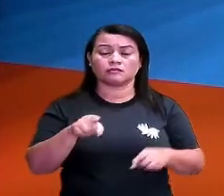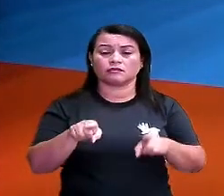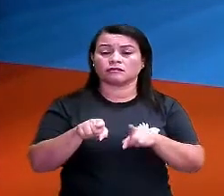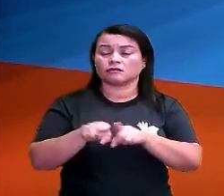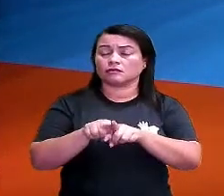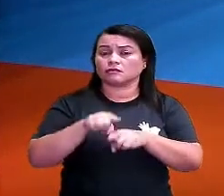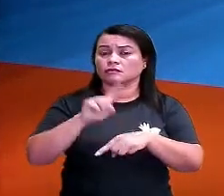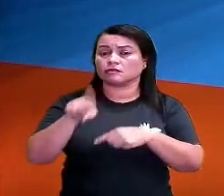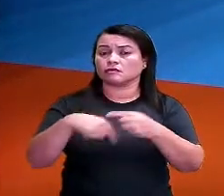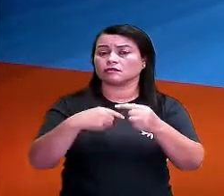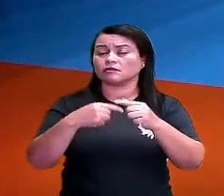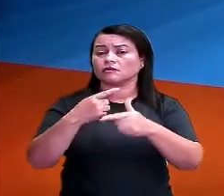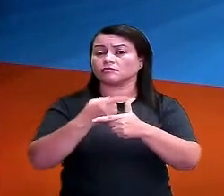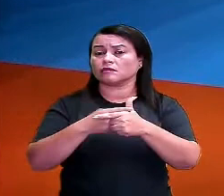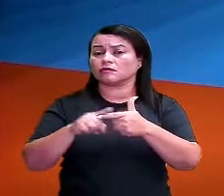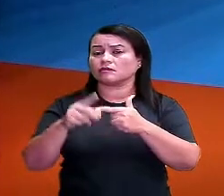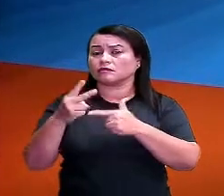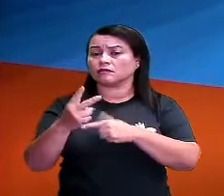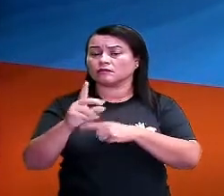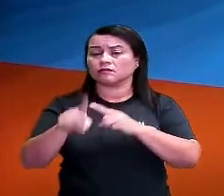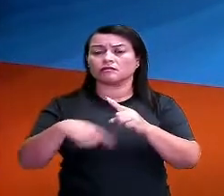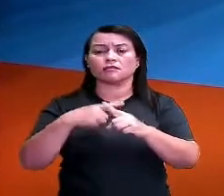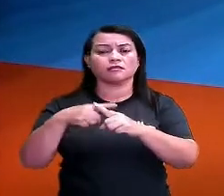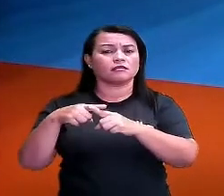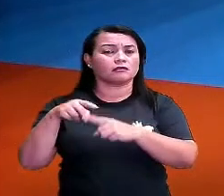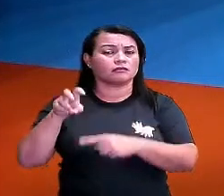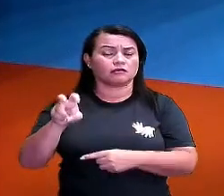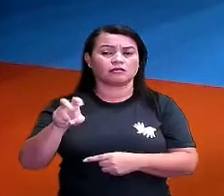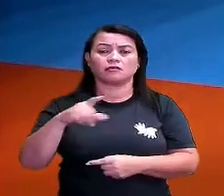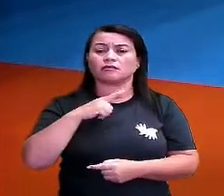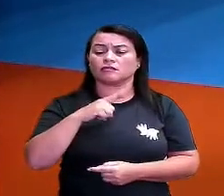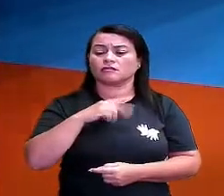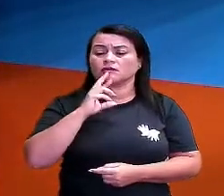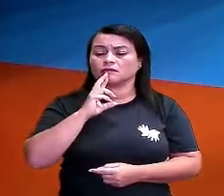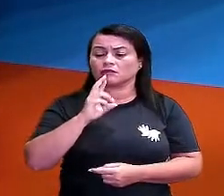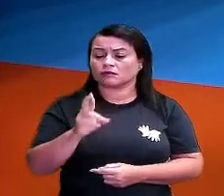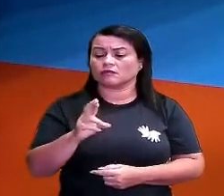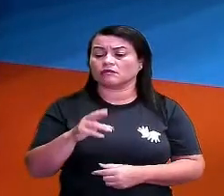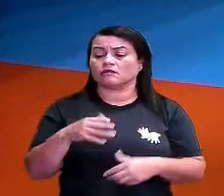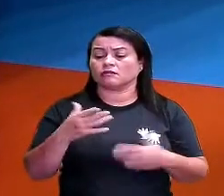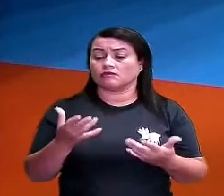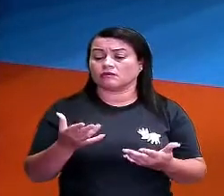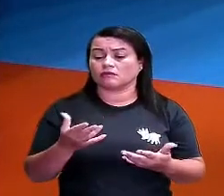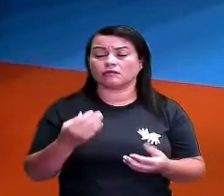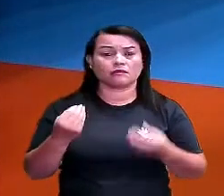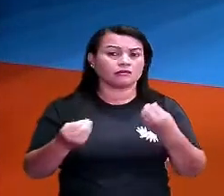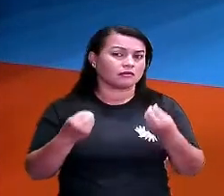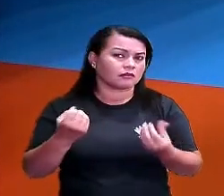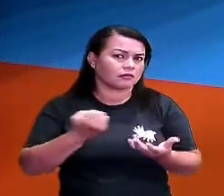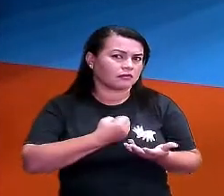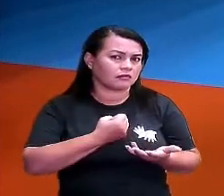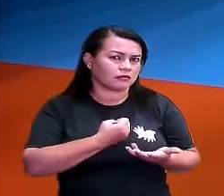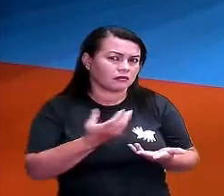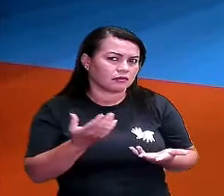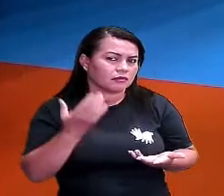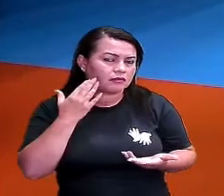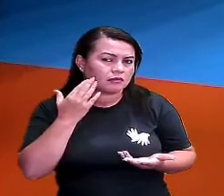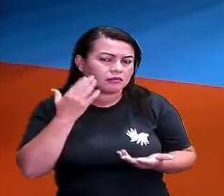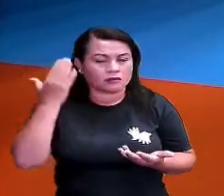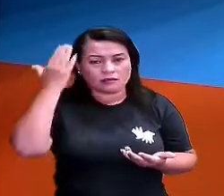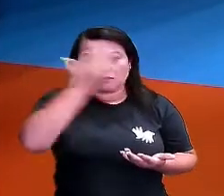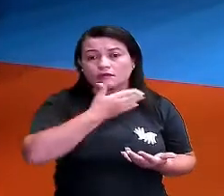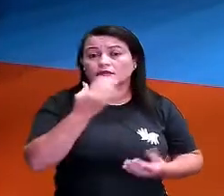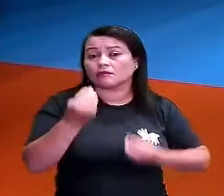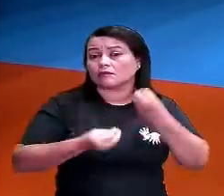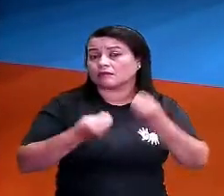por 2, depois multiplicar por 5 e obter o resultado. Ele me dá o resultado, mas eu quero saber quais são os números iniciais. O que é que a